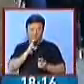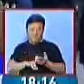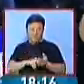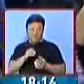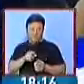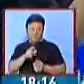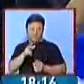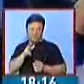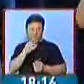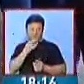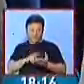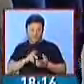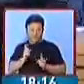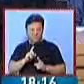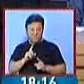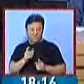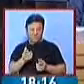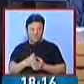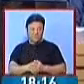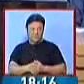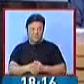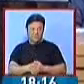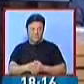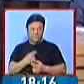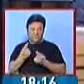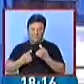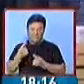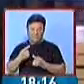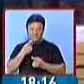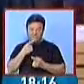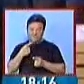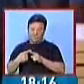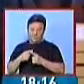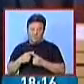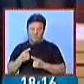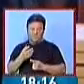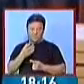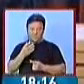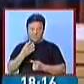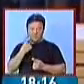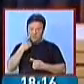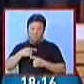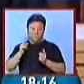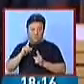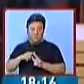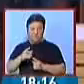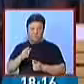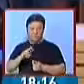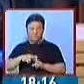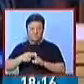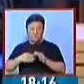Diga lá, Sr. Reitor, é verdade ou não? Por vezes polémico, extremamente discreto e altamente